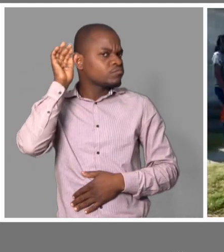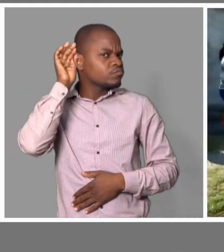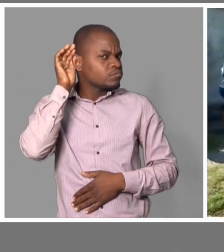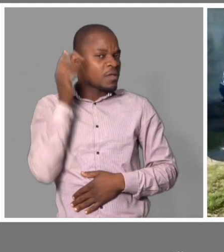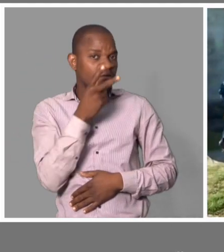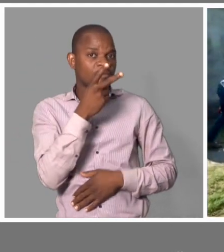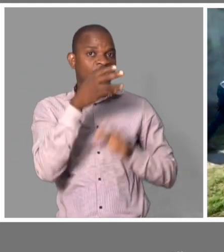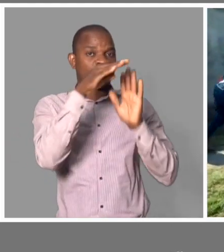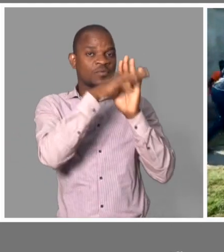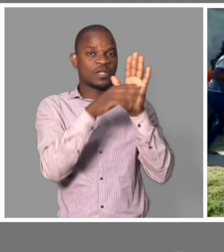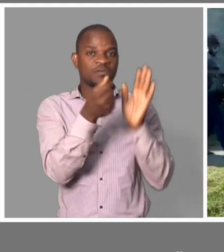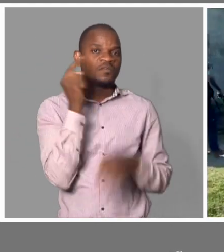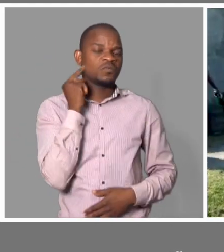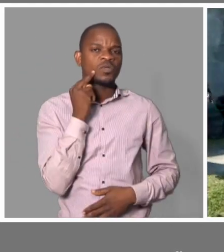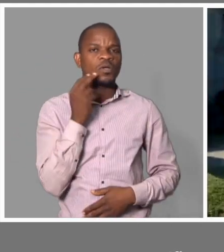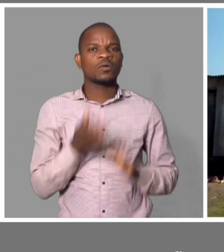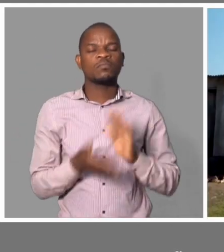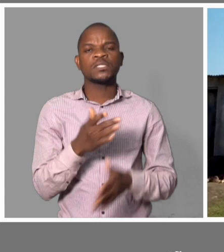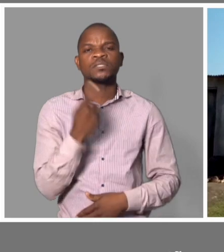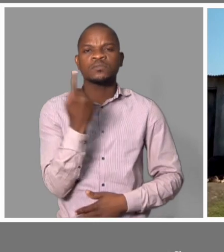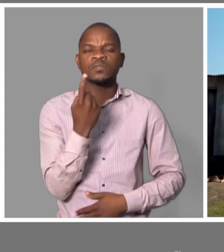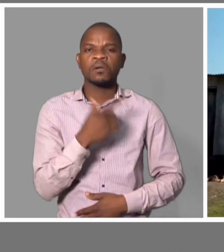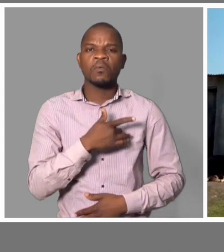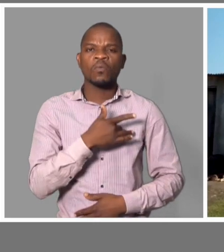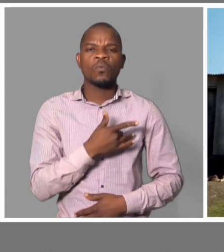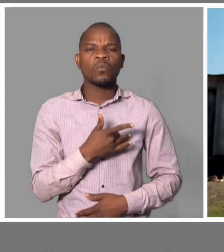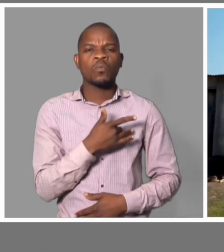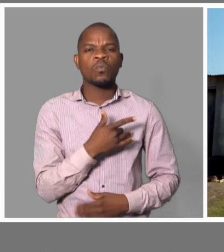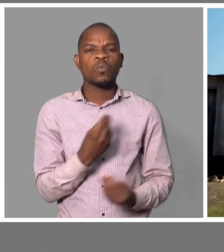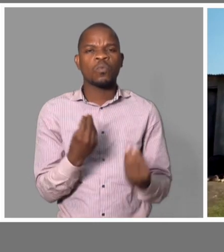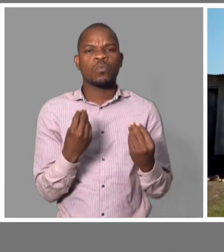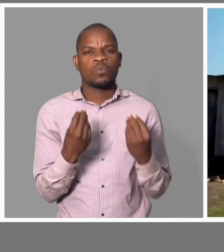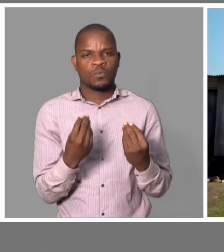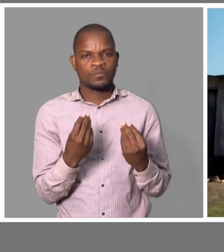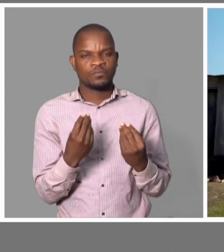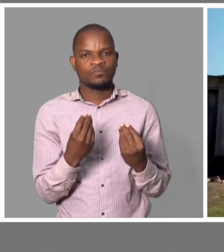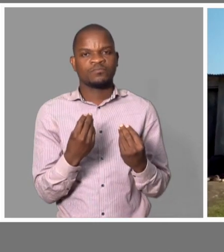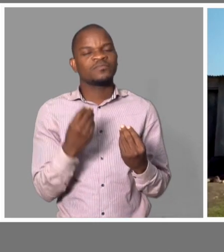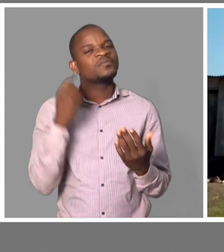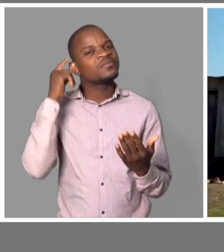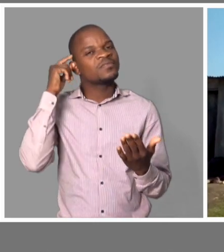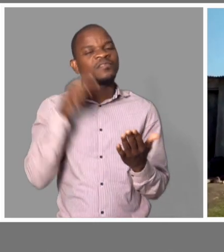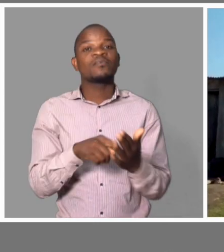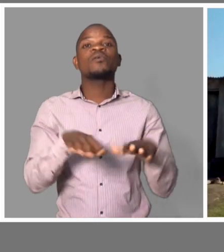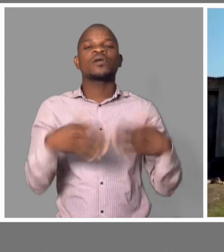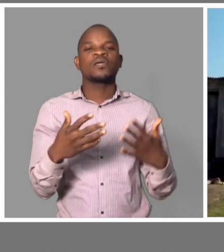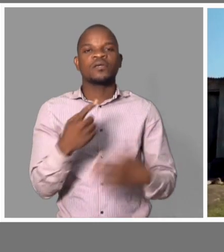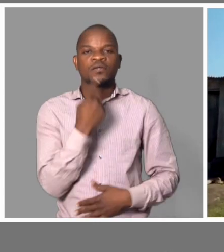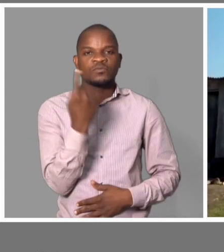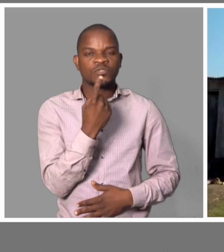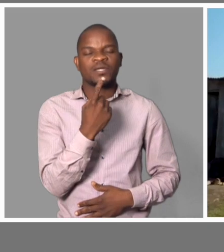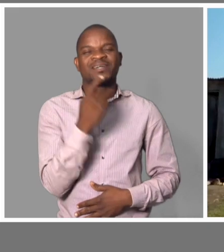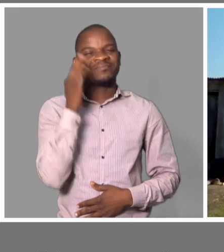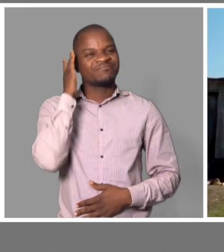que assiste a este programa, acaba sendo sensível, e essa pessoa governante sendo sensível, acaba se também se